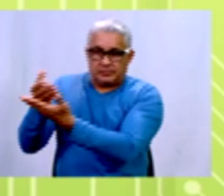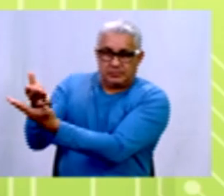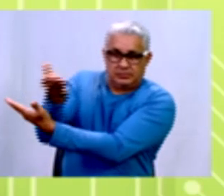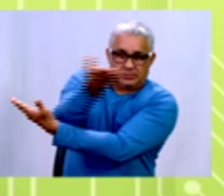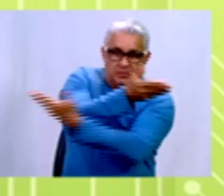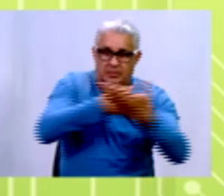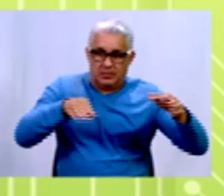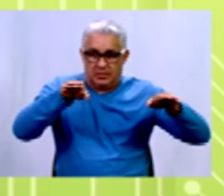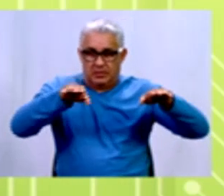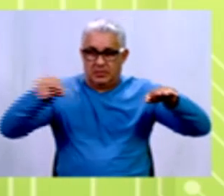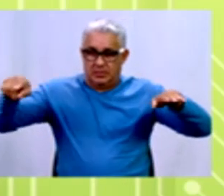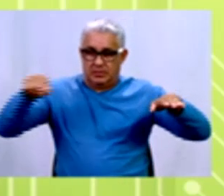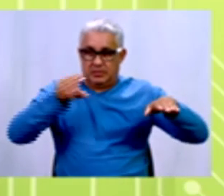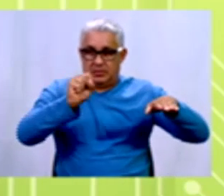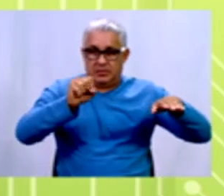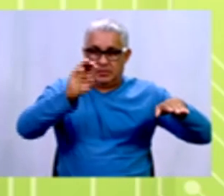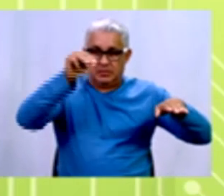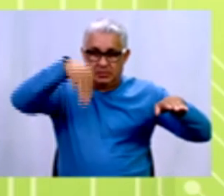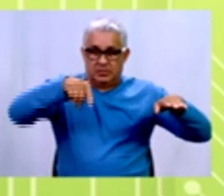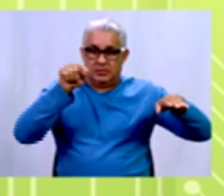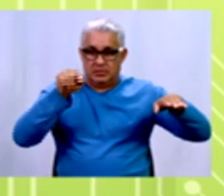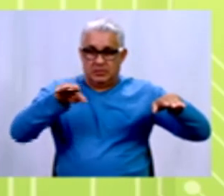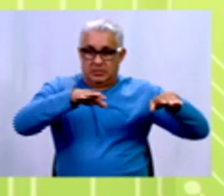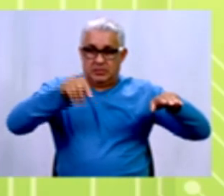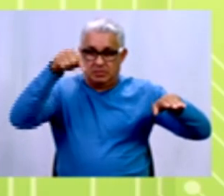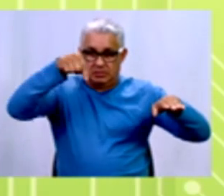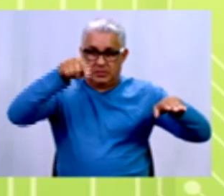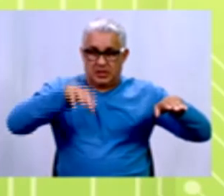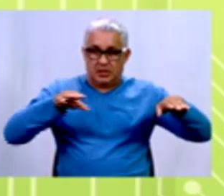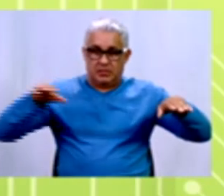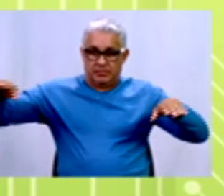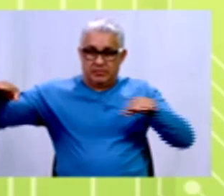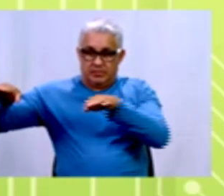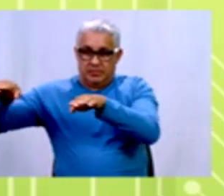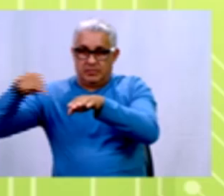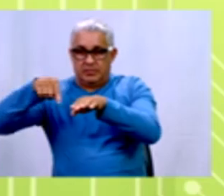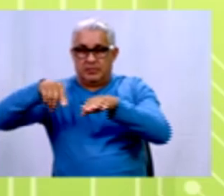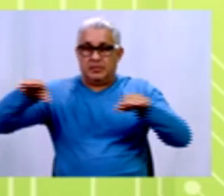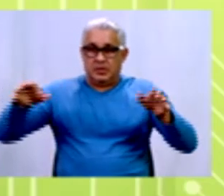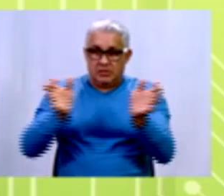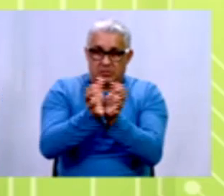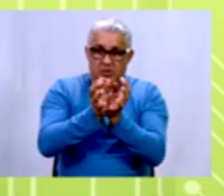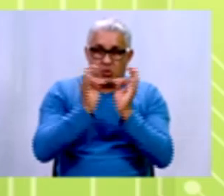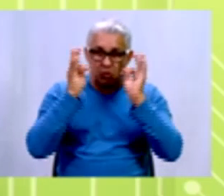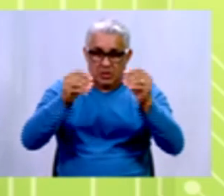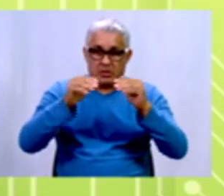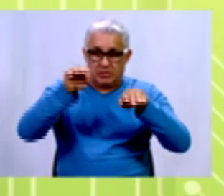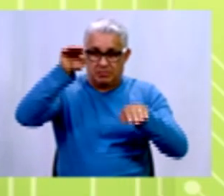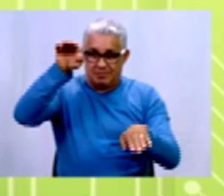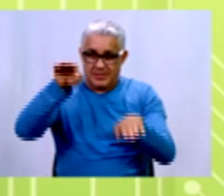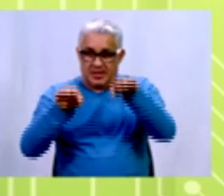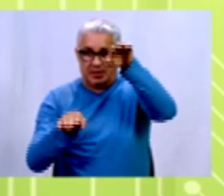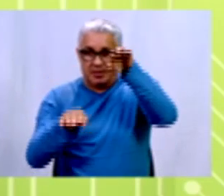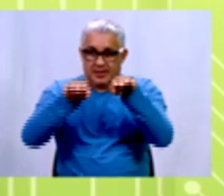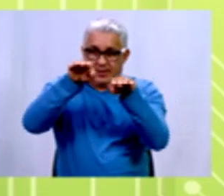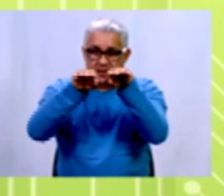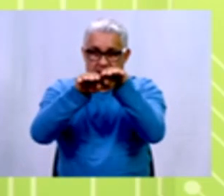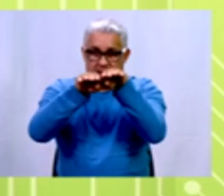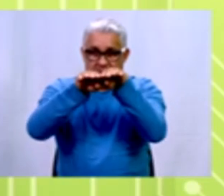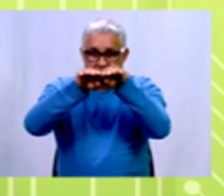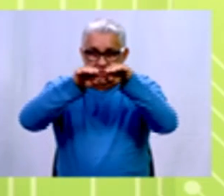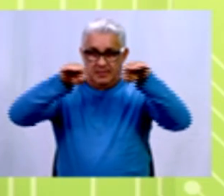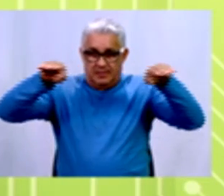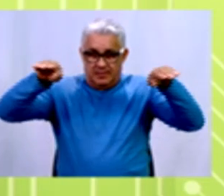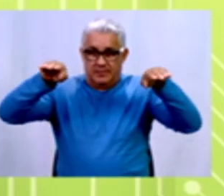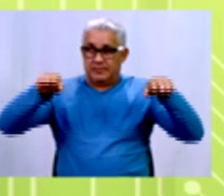aí para que todas as pessoas, todo o time fique nivelado a nível de produção e não